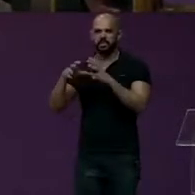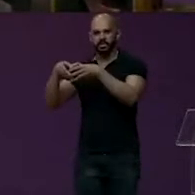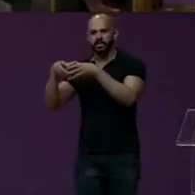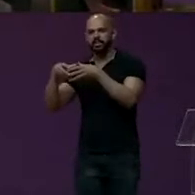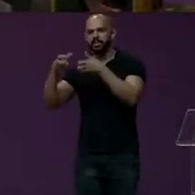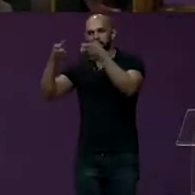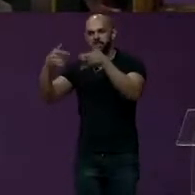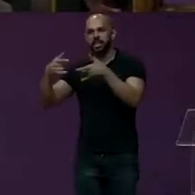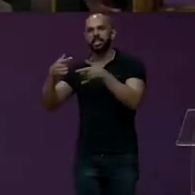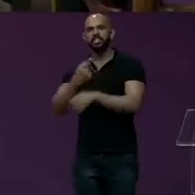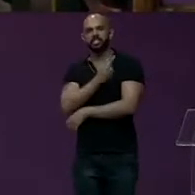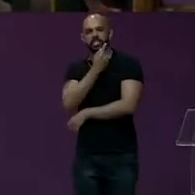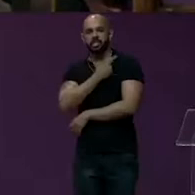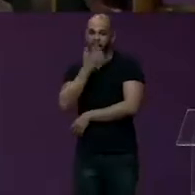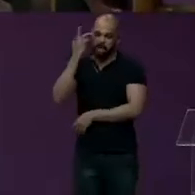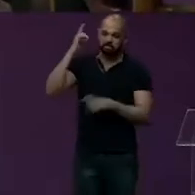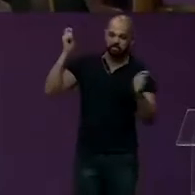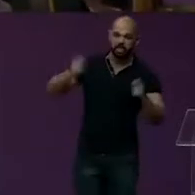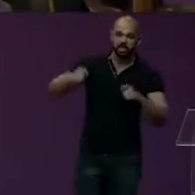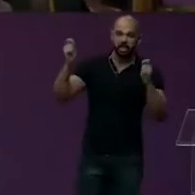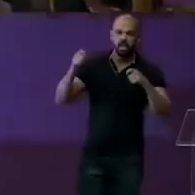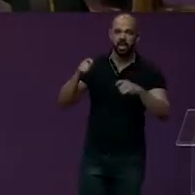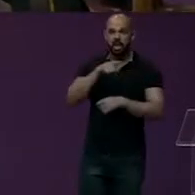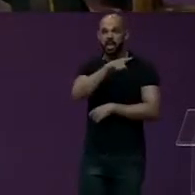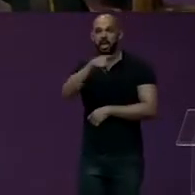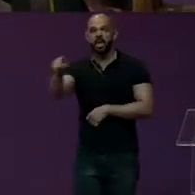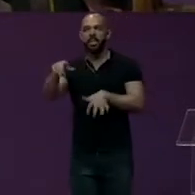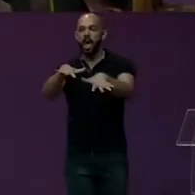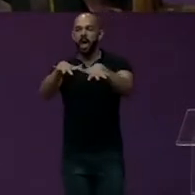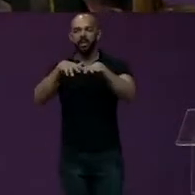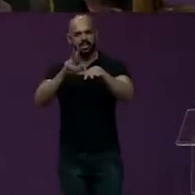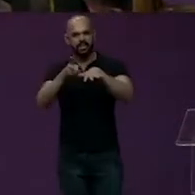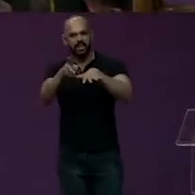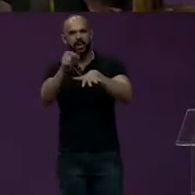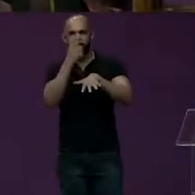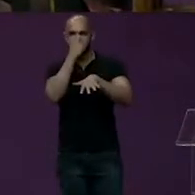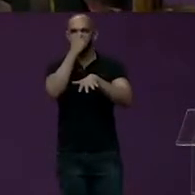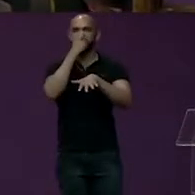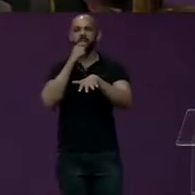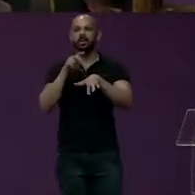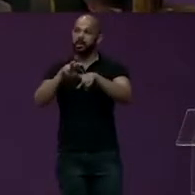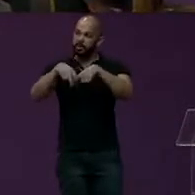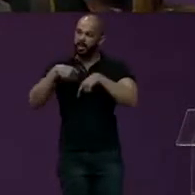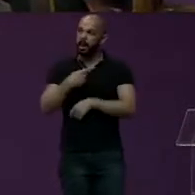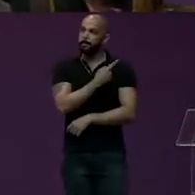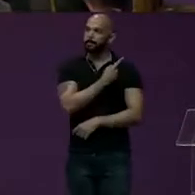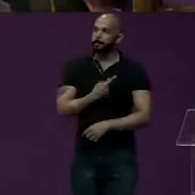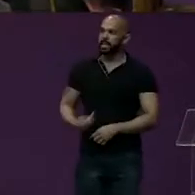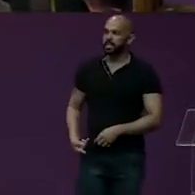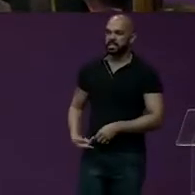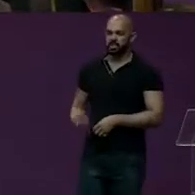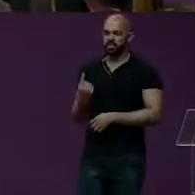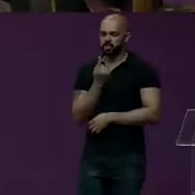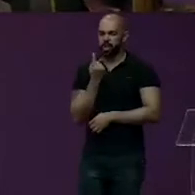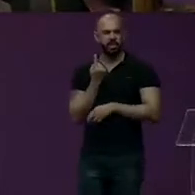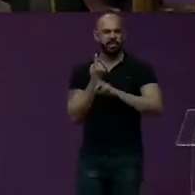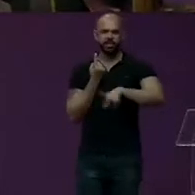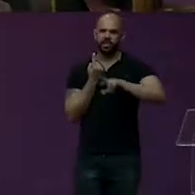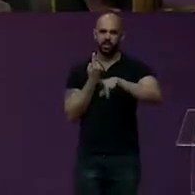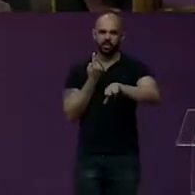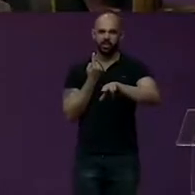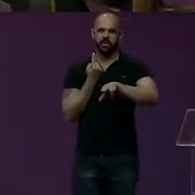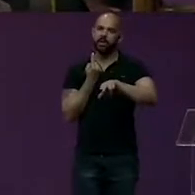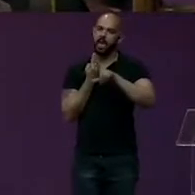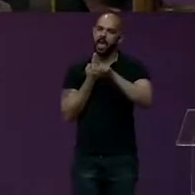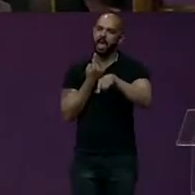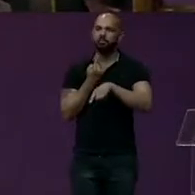é possível, acho, pelo que esse auditório exemplifica, né? Porque, de fato, a presidência não está sozinha. Isso é